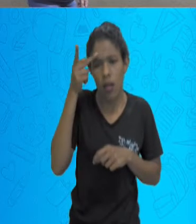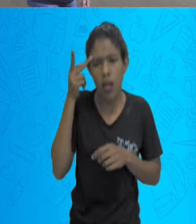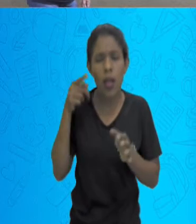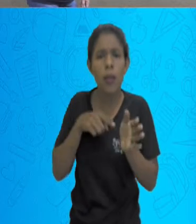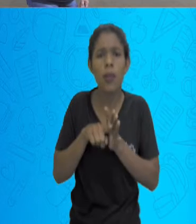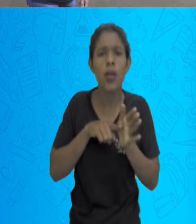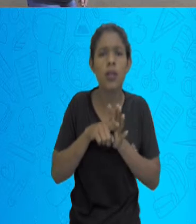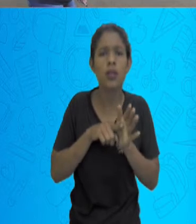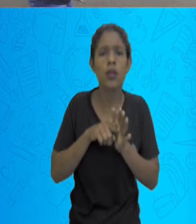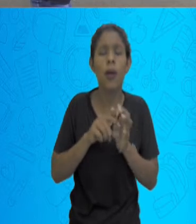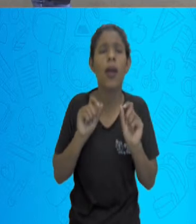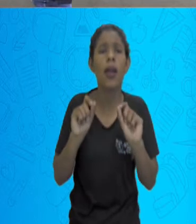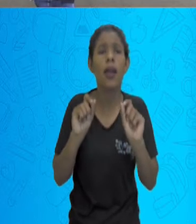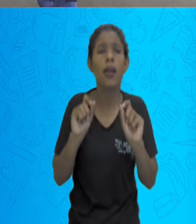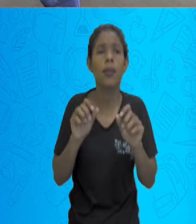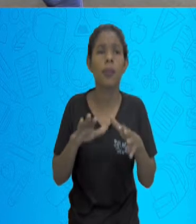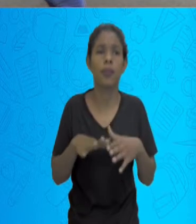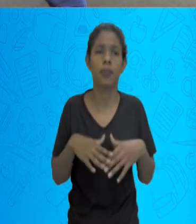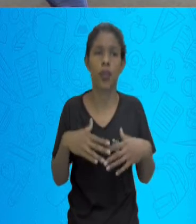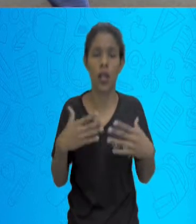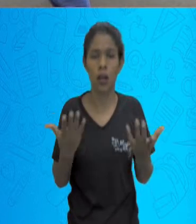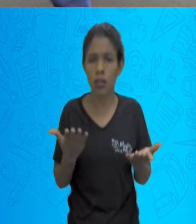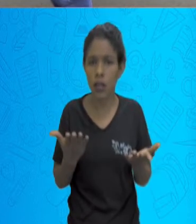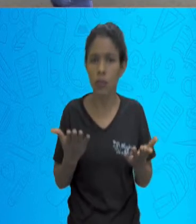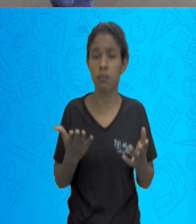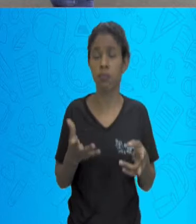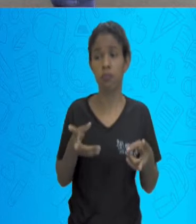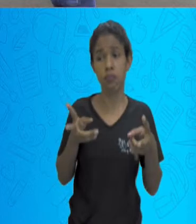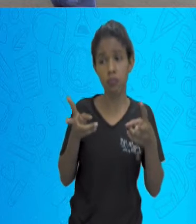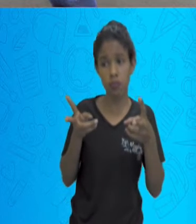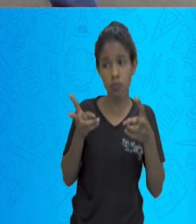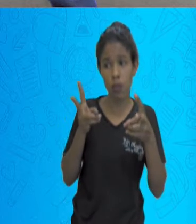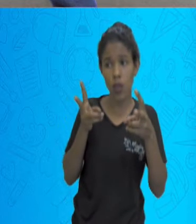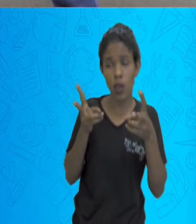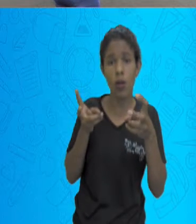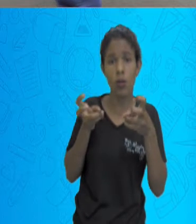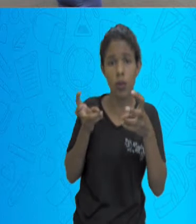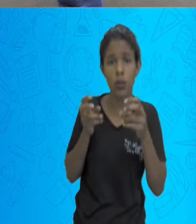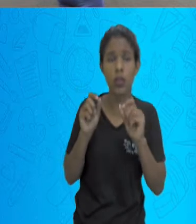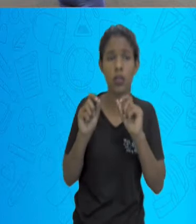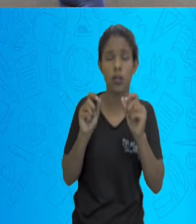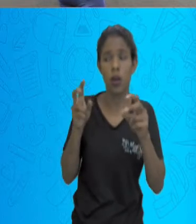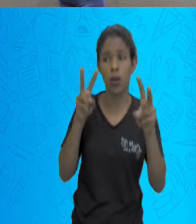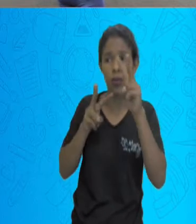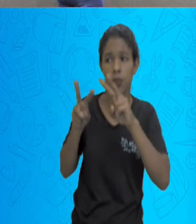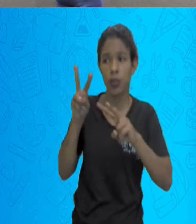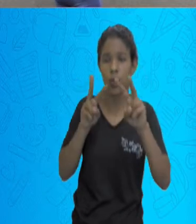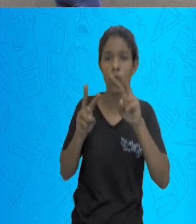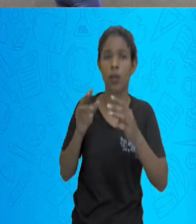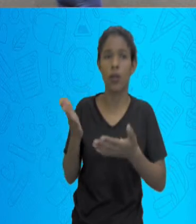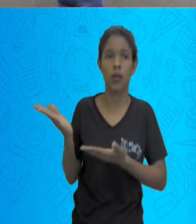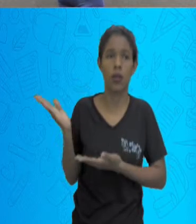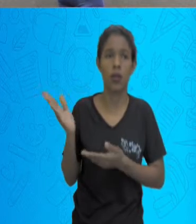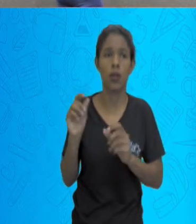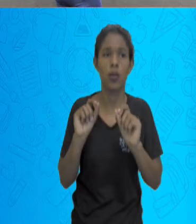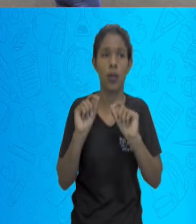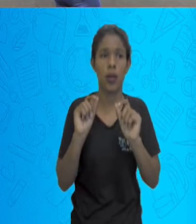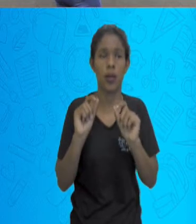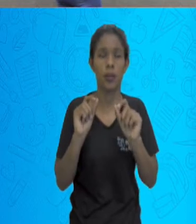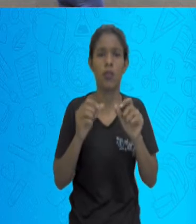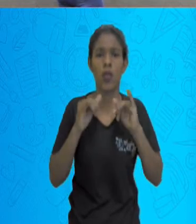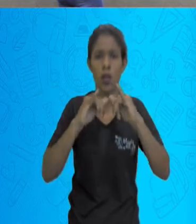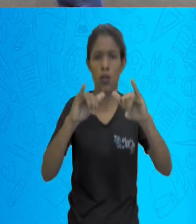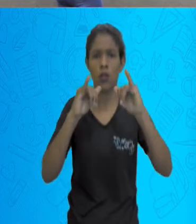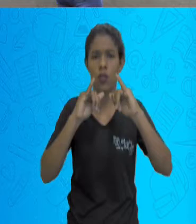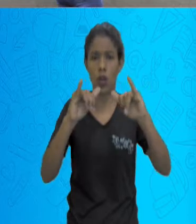maio de 2018. Então, vamos observar. Este gráfico aqui também tem uma outra informação importante, ó.